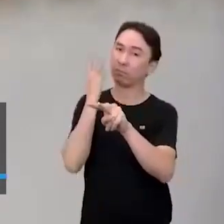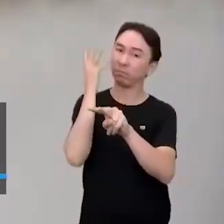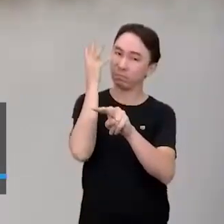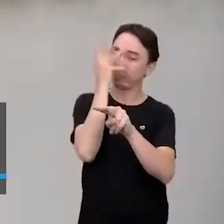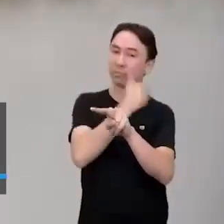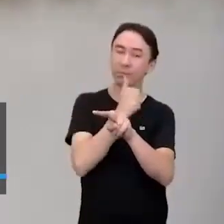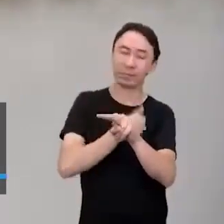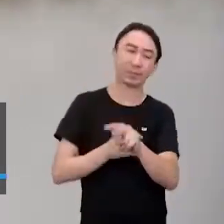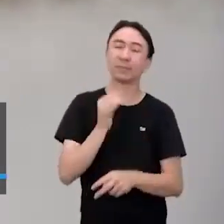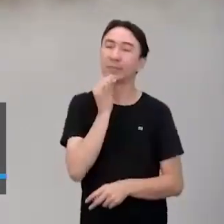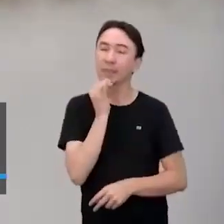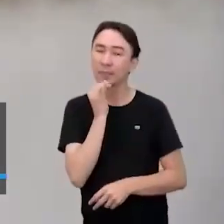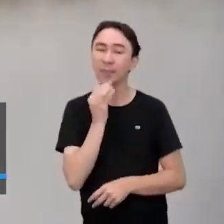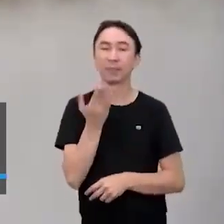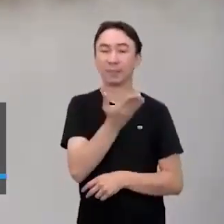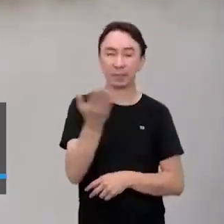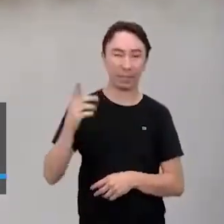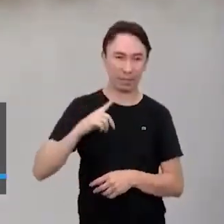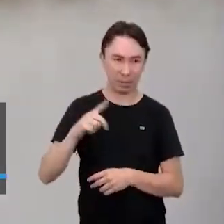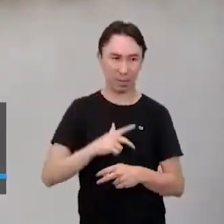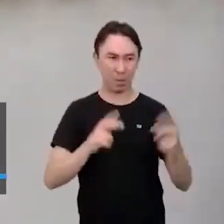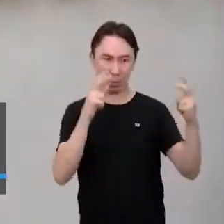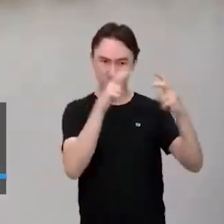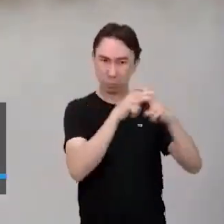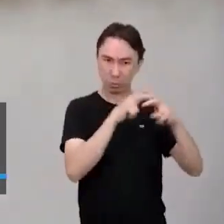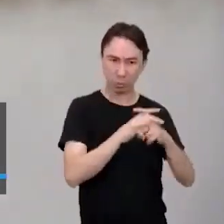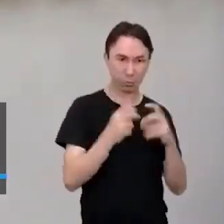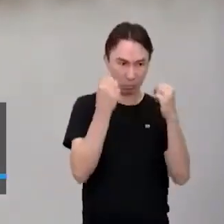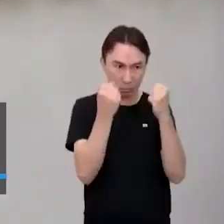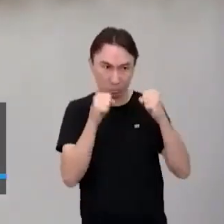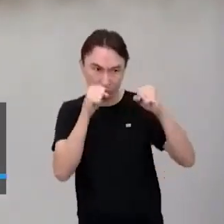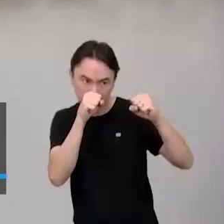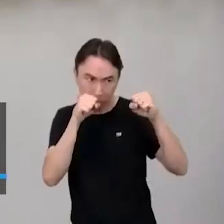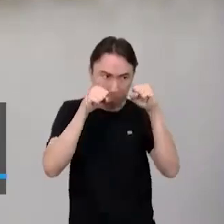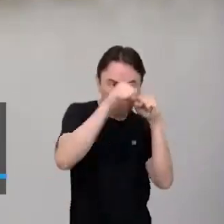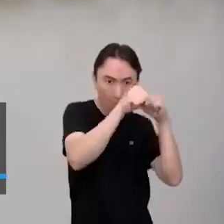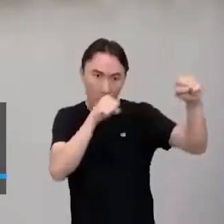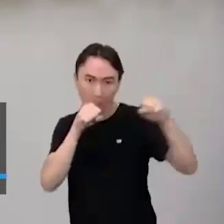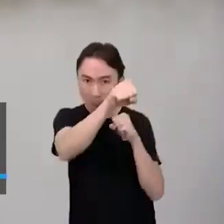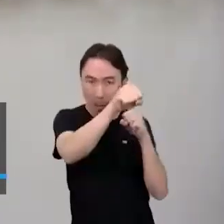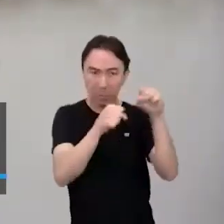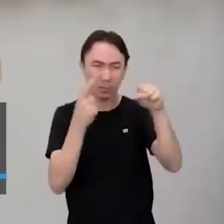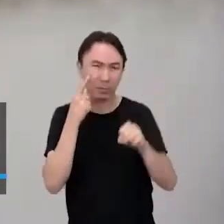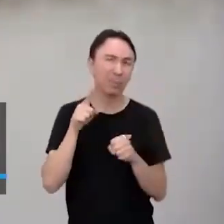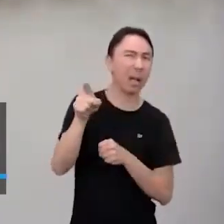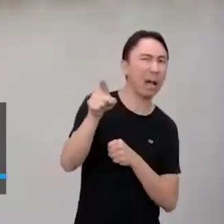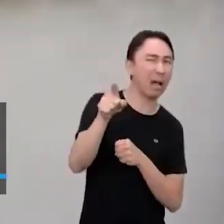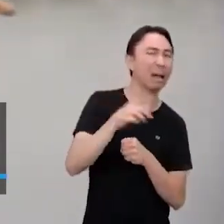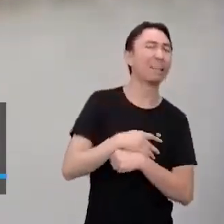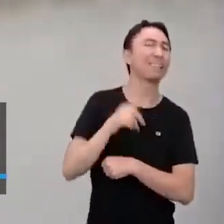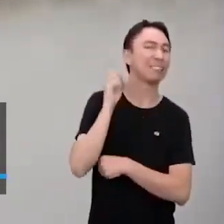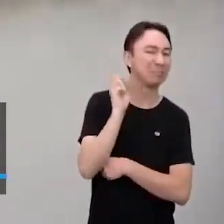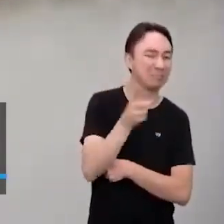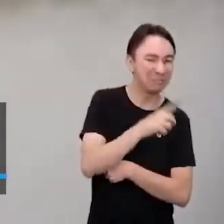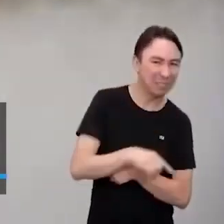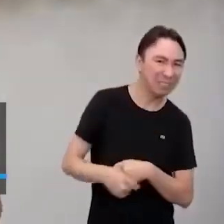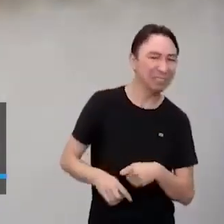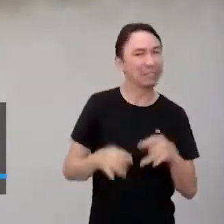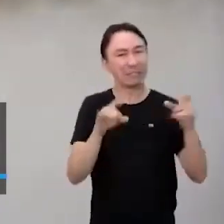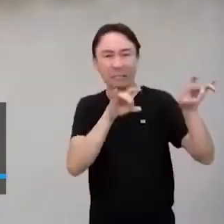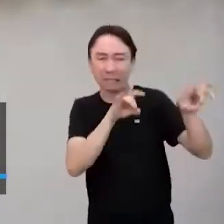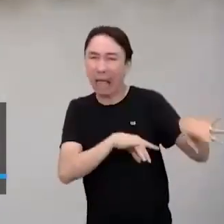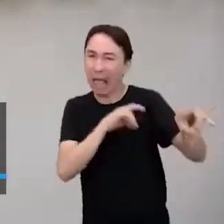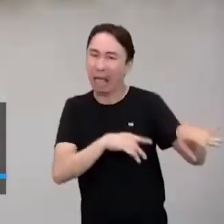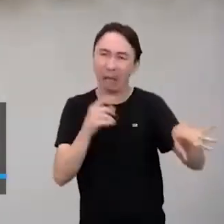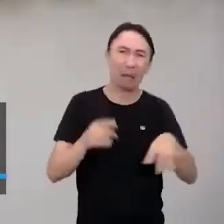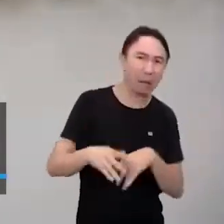por exemplo, um boxe, você observa aqueles movimentos no sentido mais técnico de luta, aquele cara vai vencer, esse golpe foi bom. A